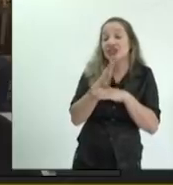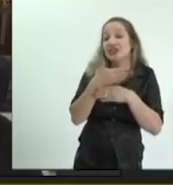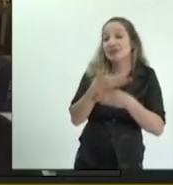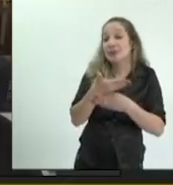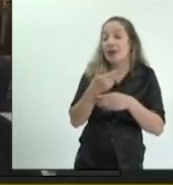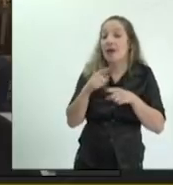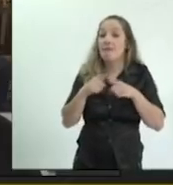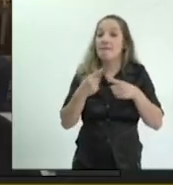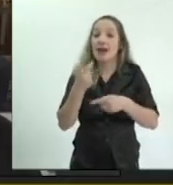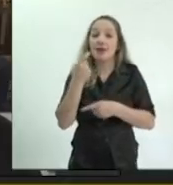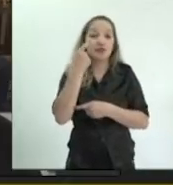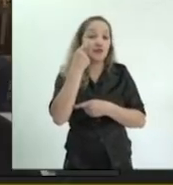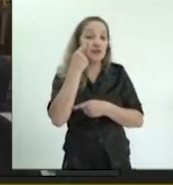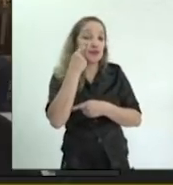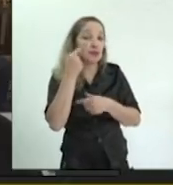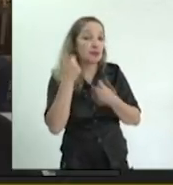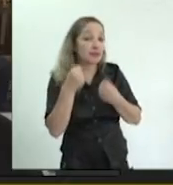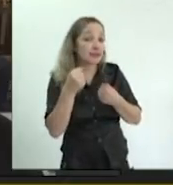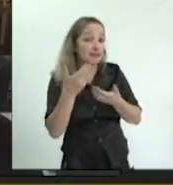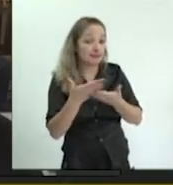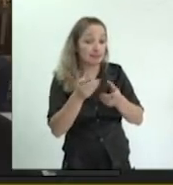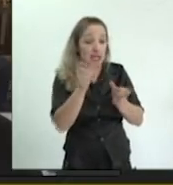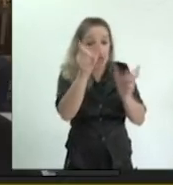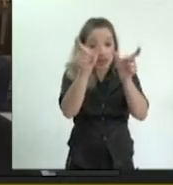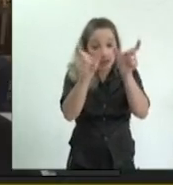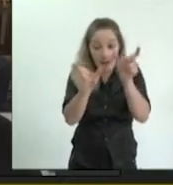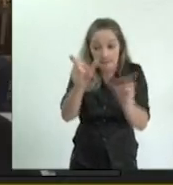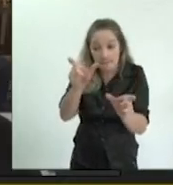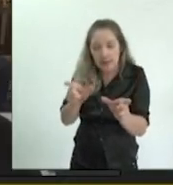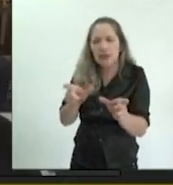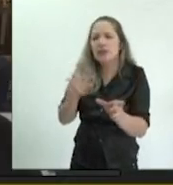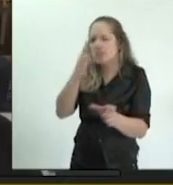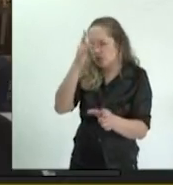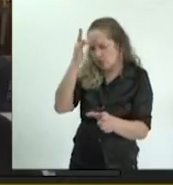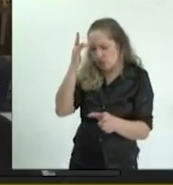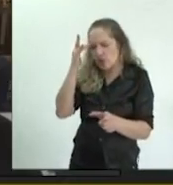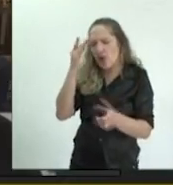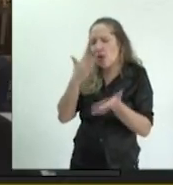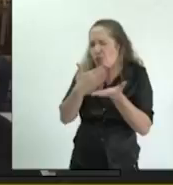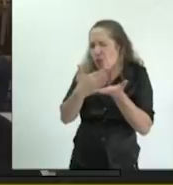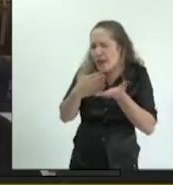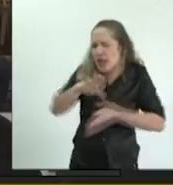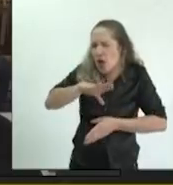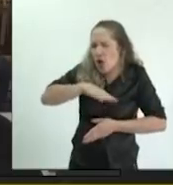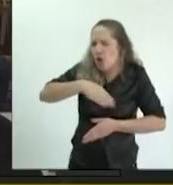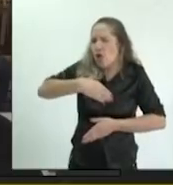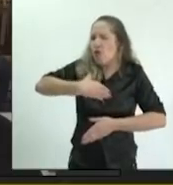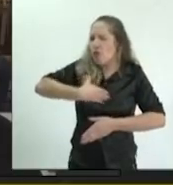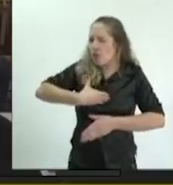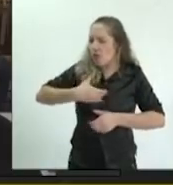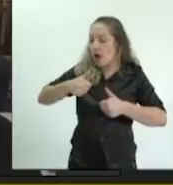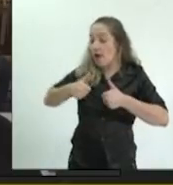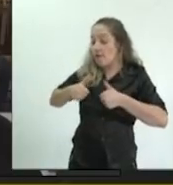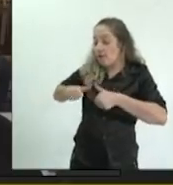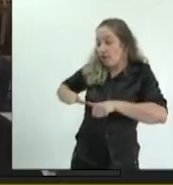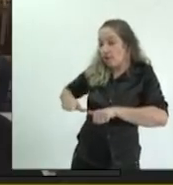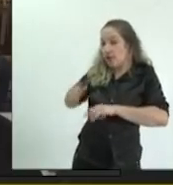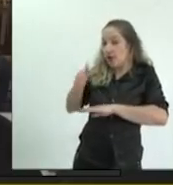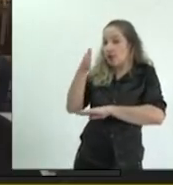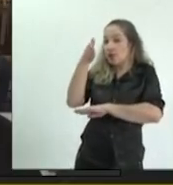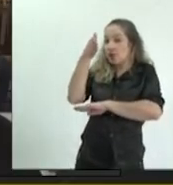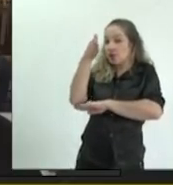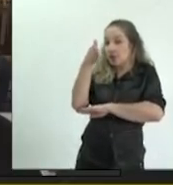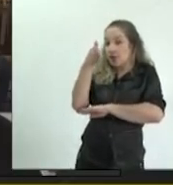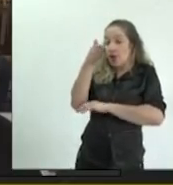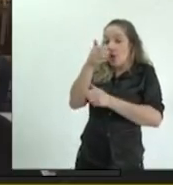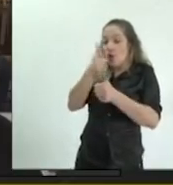E as pessoas sim estão começando a ter coragem de fazer hospedagens em hotéis próximos das suas